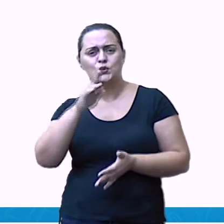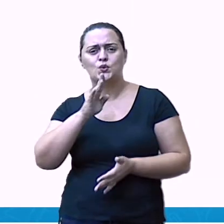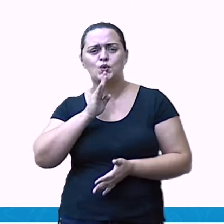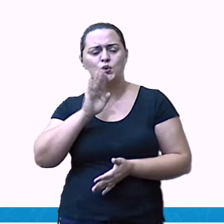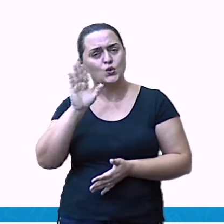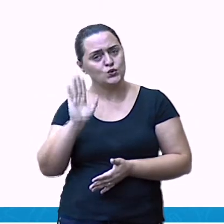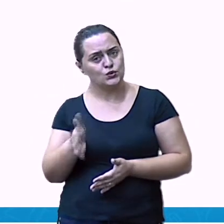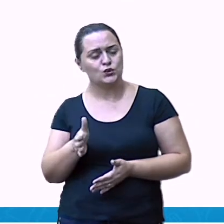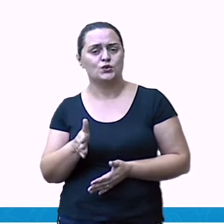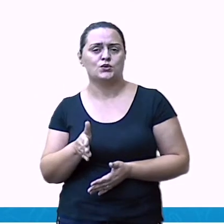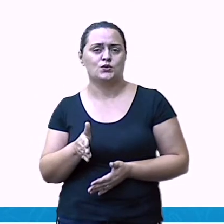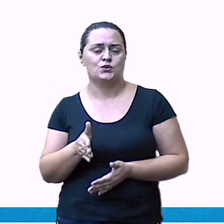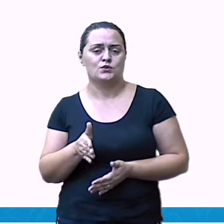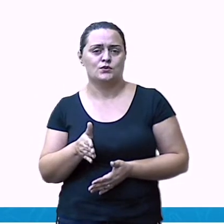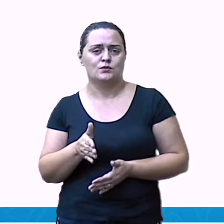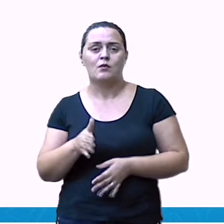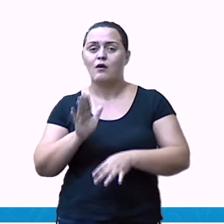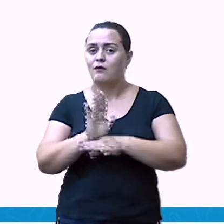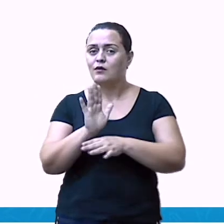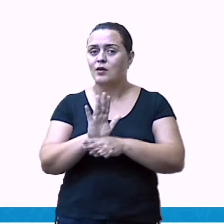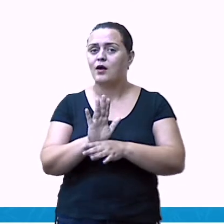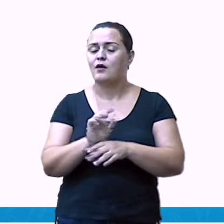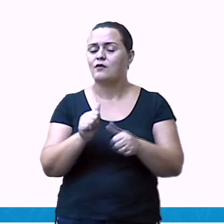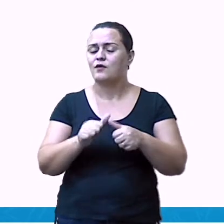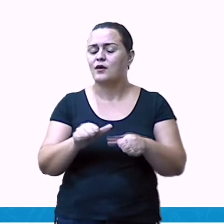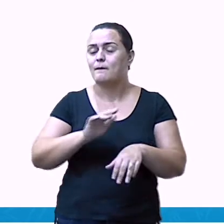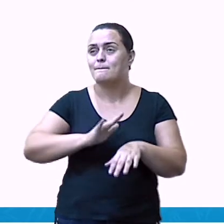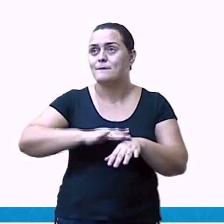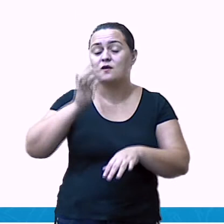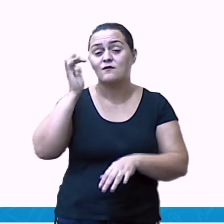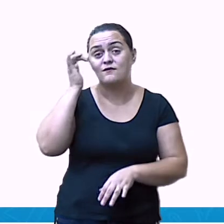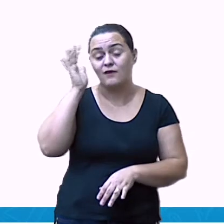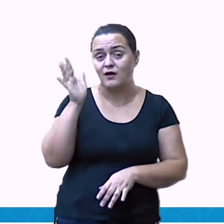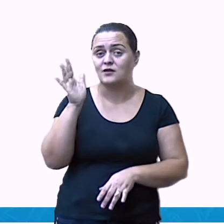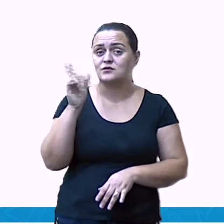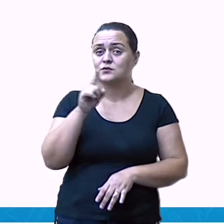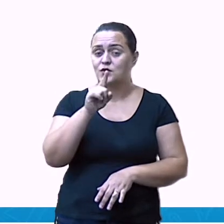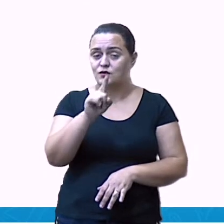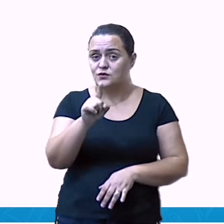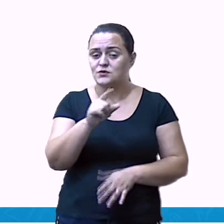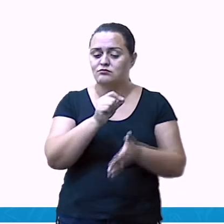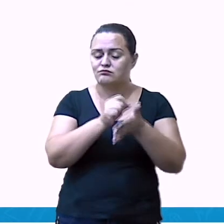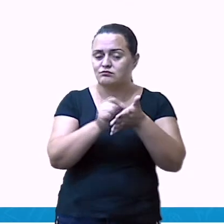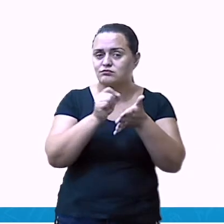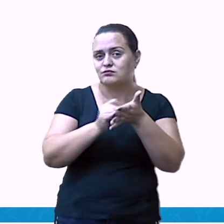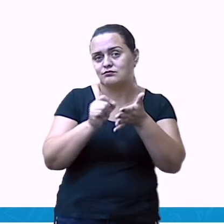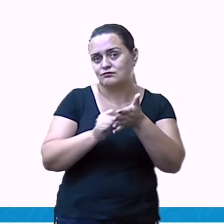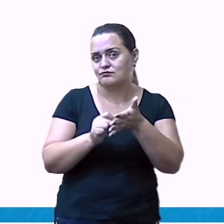também o seu reconto. Você recontando uma história que já conhece.